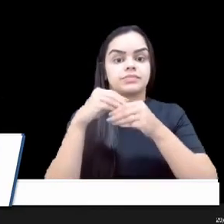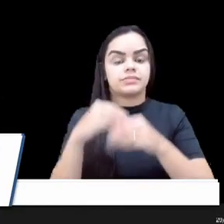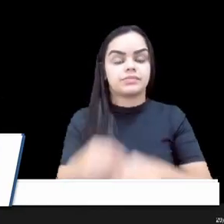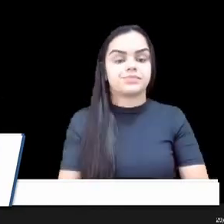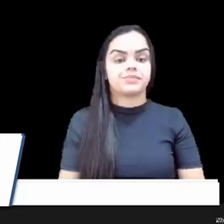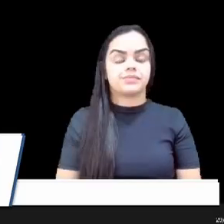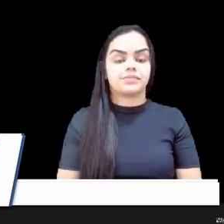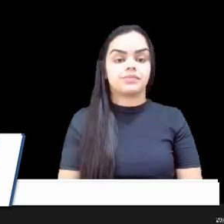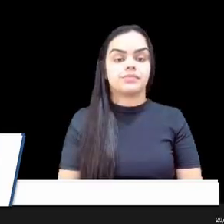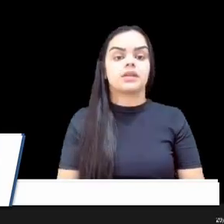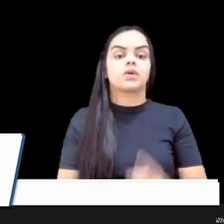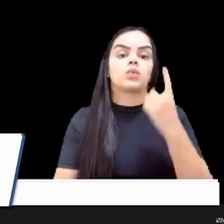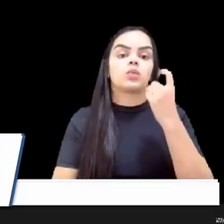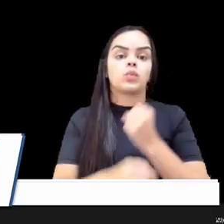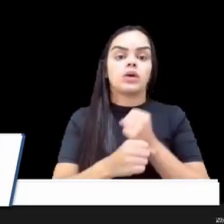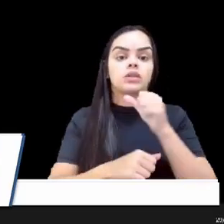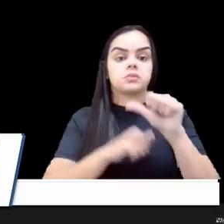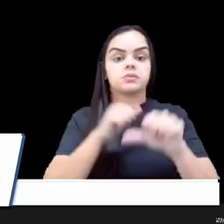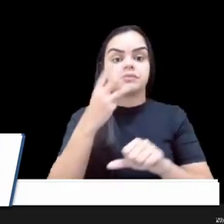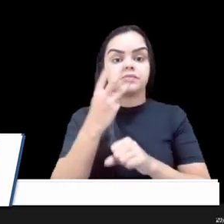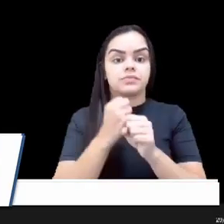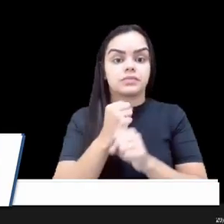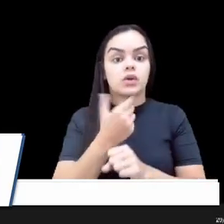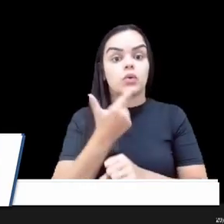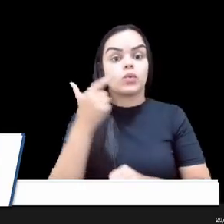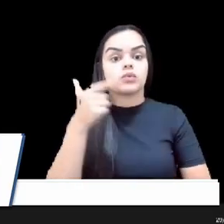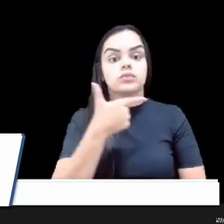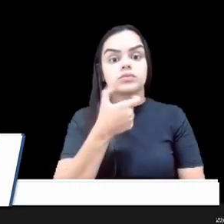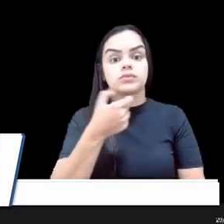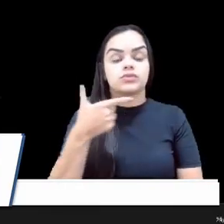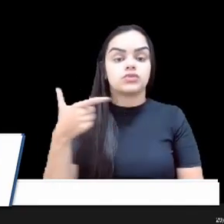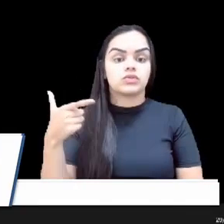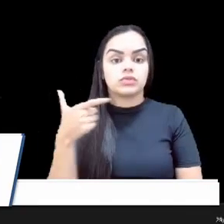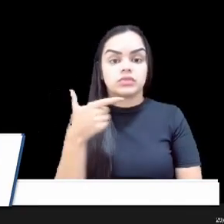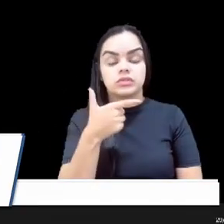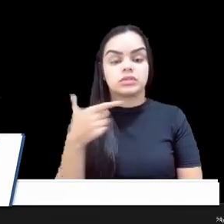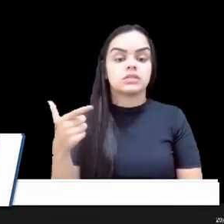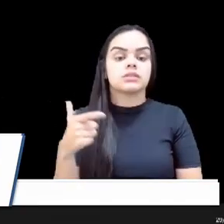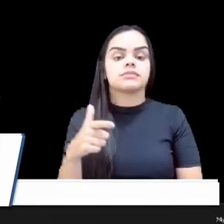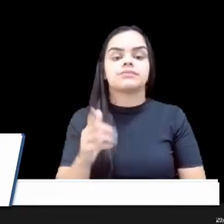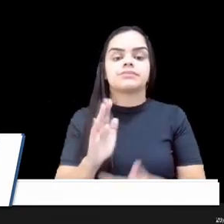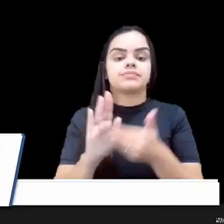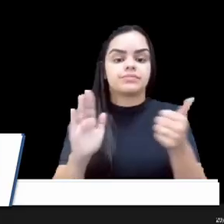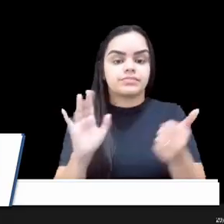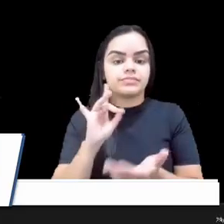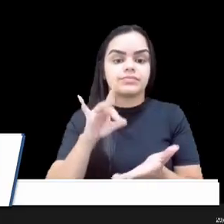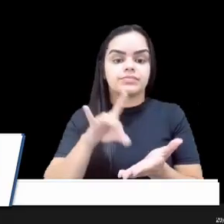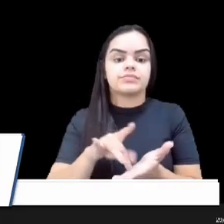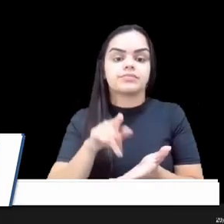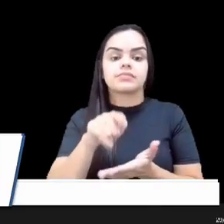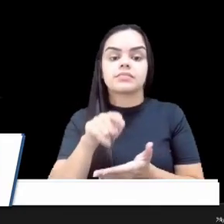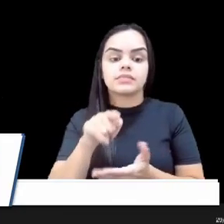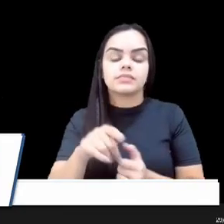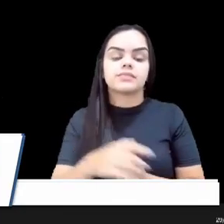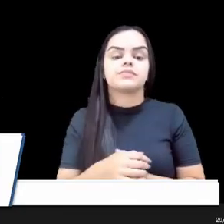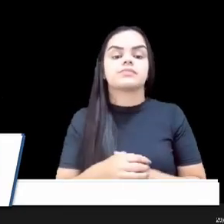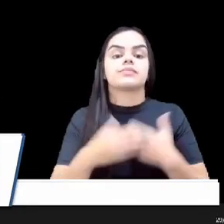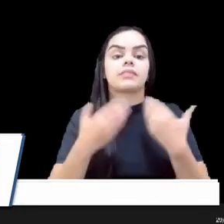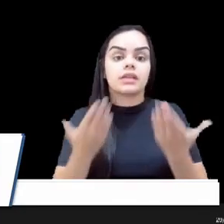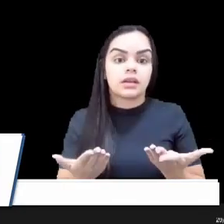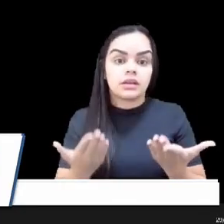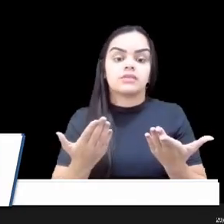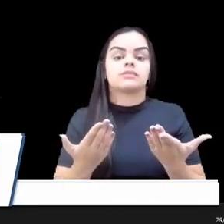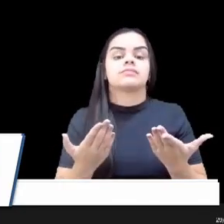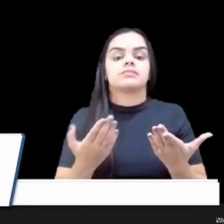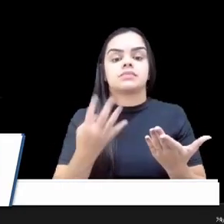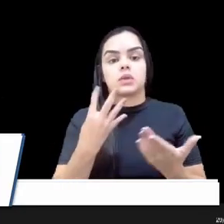para 3 anos. E em 2022, numa outra ação que também não tinha a ver com Previdência, eles suprimiram em definitivo essa necessidade de renovação. Então, você tinha 400, 500 milhões